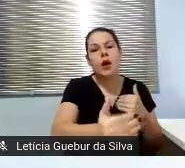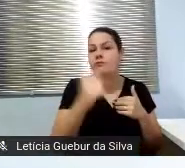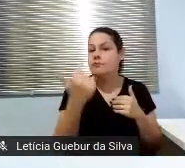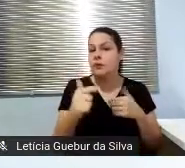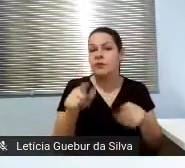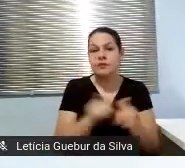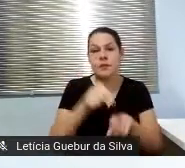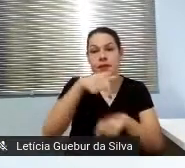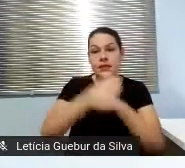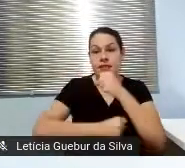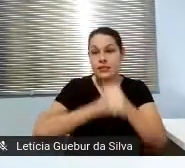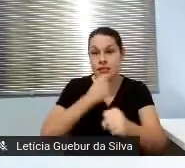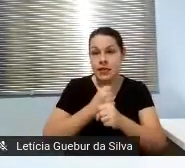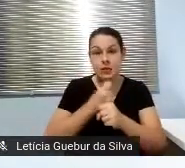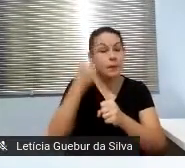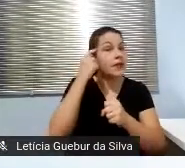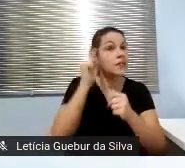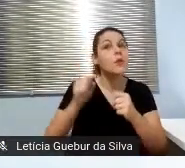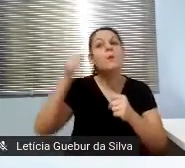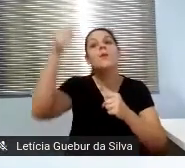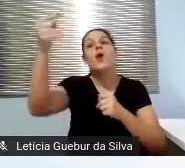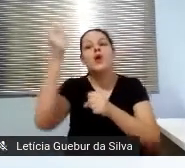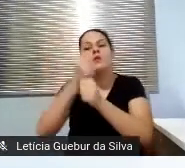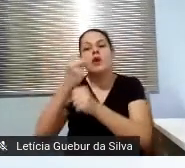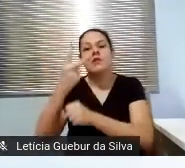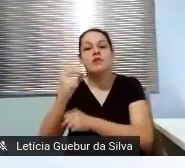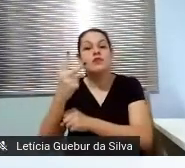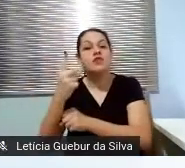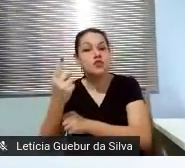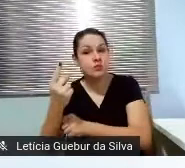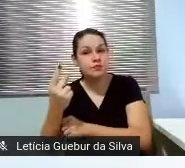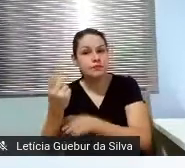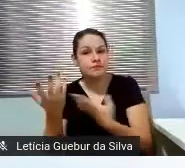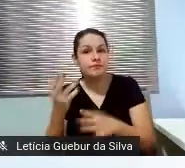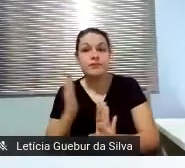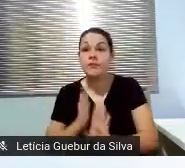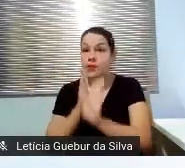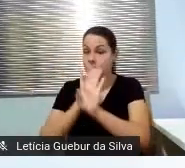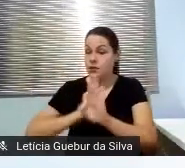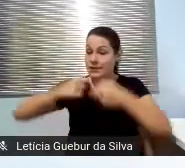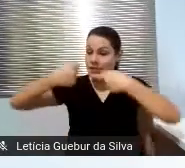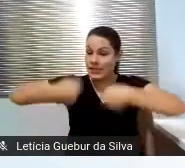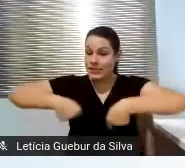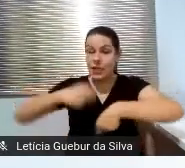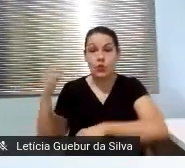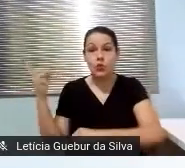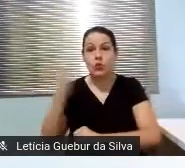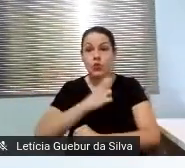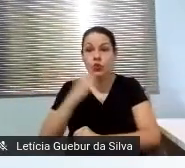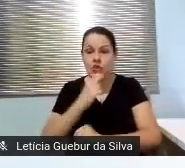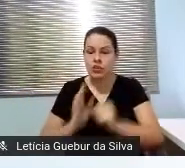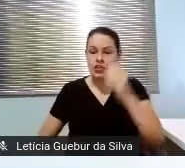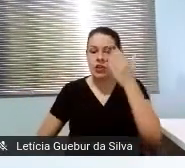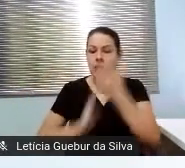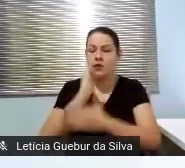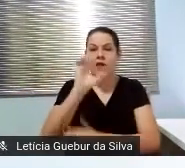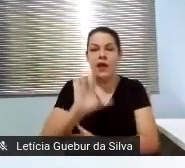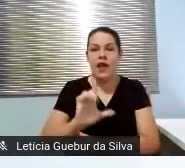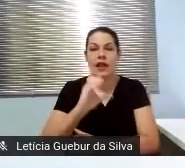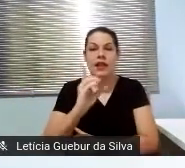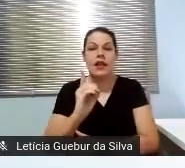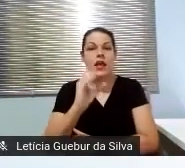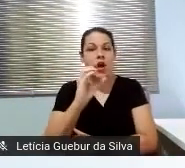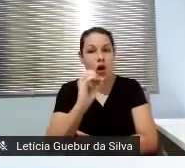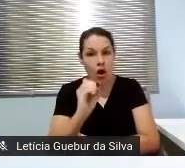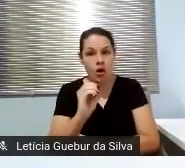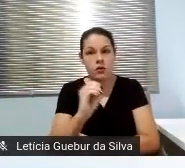seria para 2021. Então, há uma necessidade, eu diria que urgente, de aprovar a LDO, Lei de Diretrizes Orçamentárias,